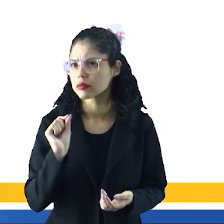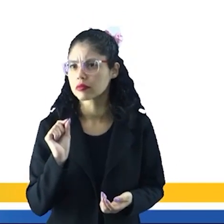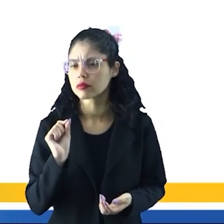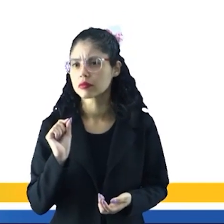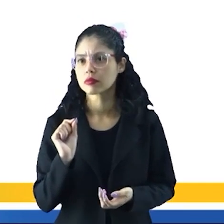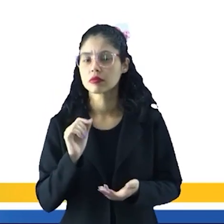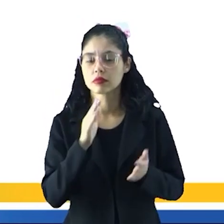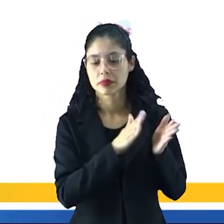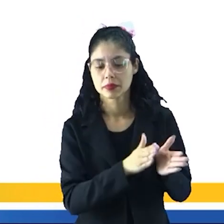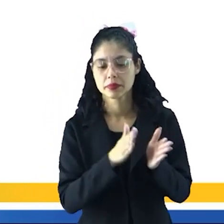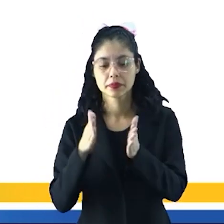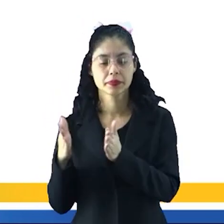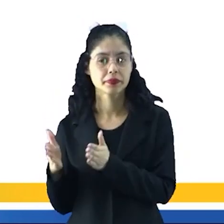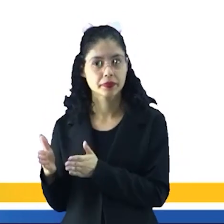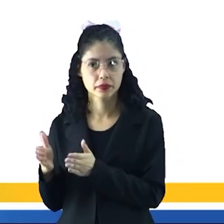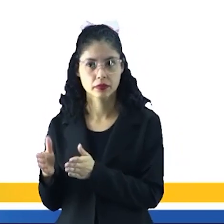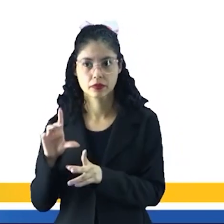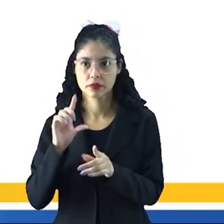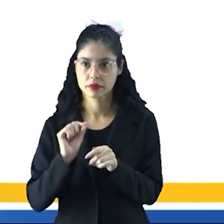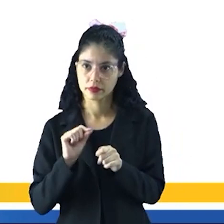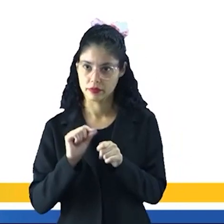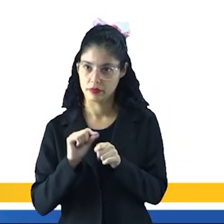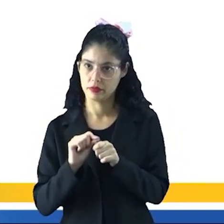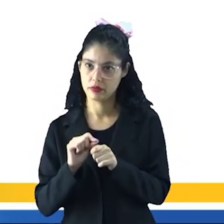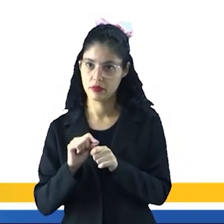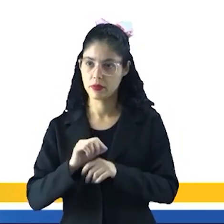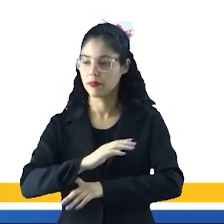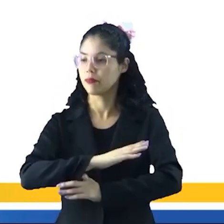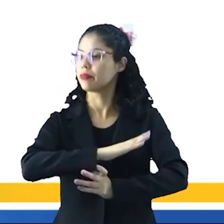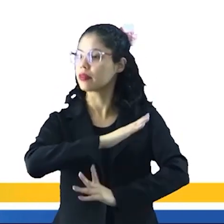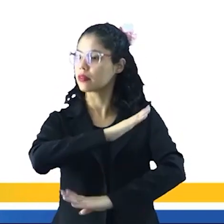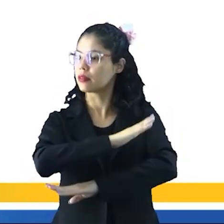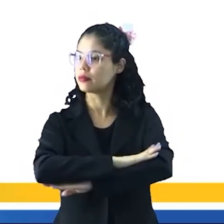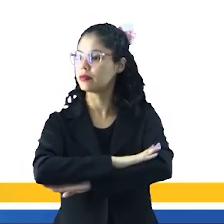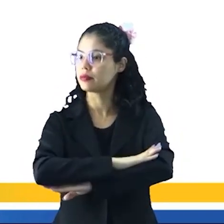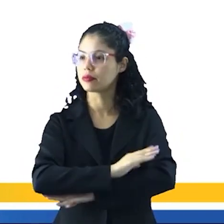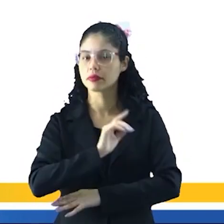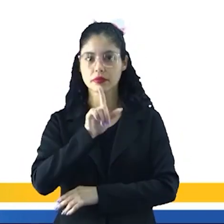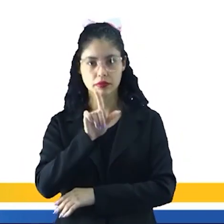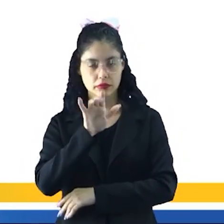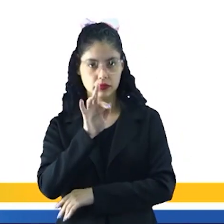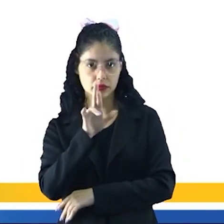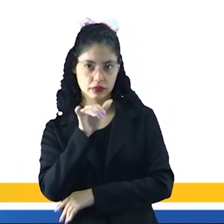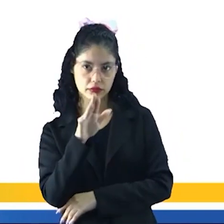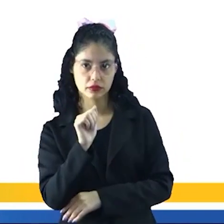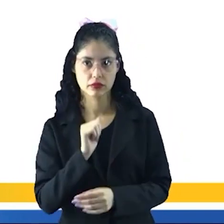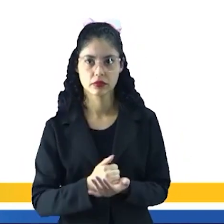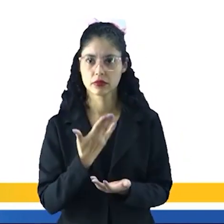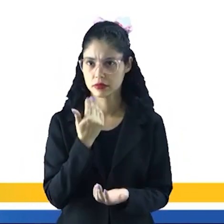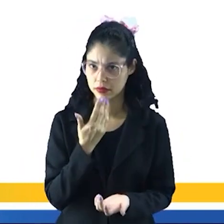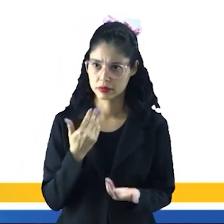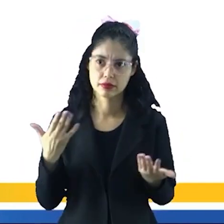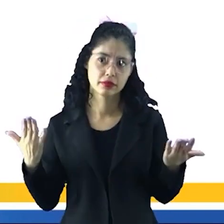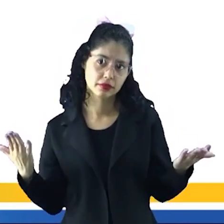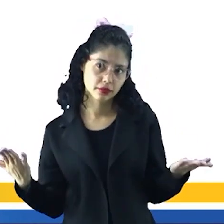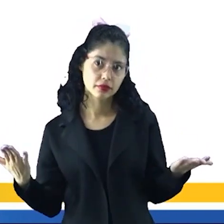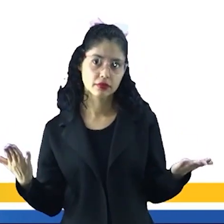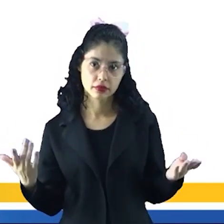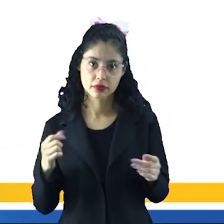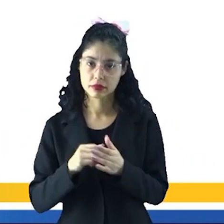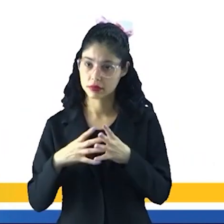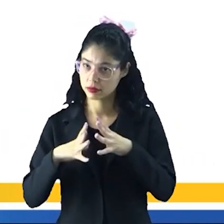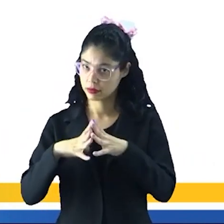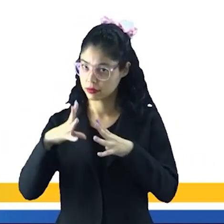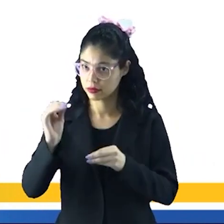uma arte que passa. Quando ele faz a Mona Lisa com geleia, você vai comer aquela geleia e a obra